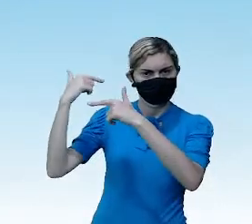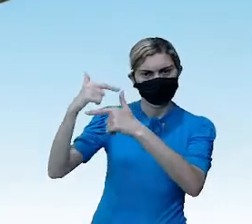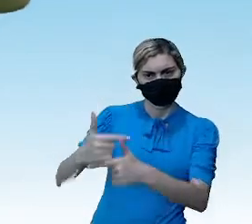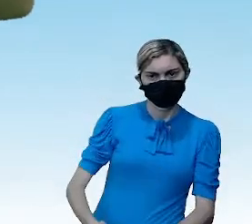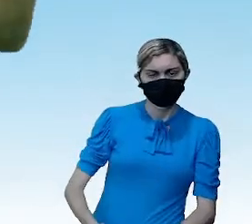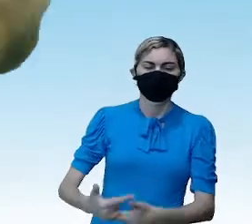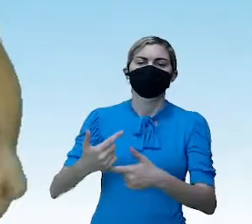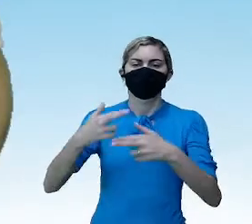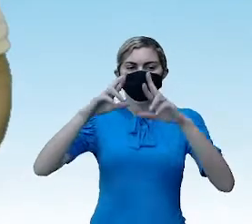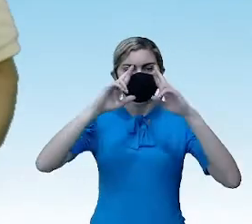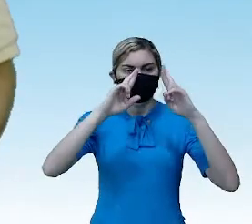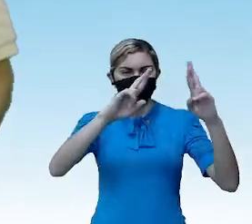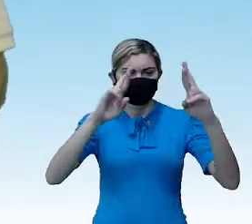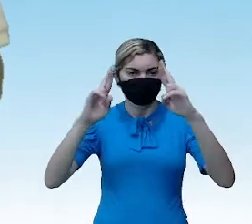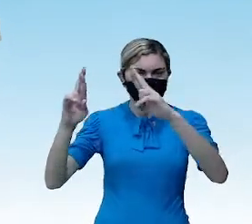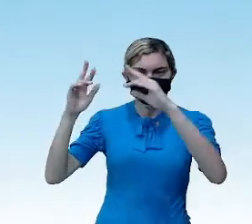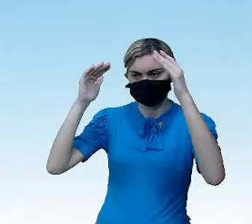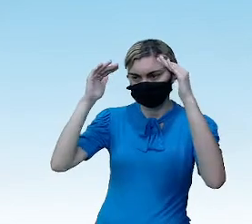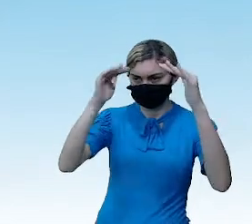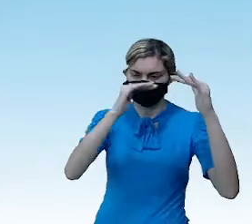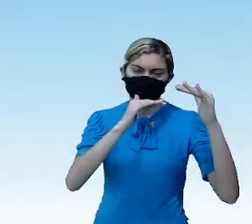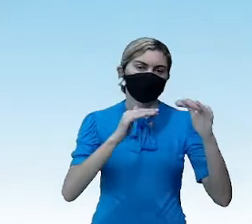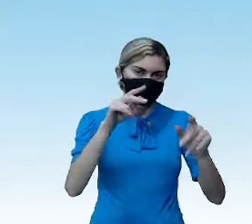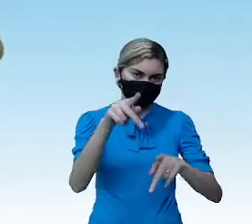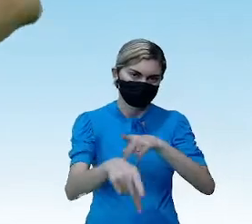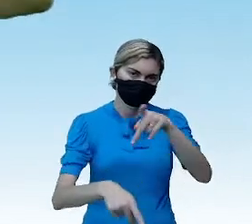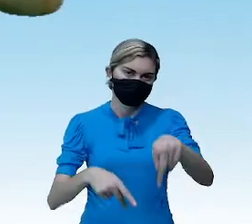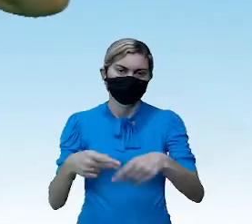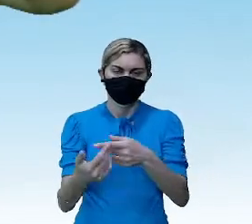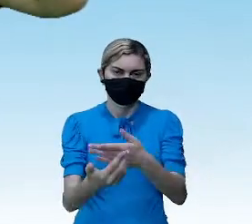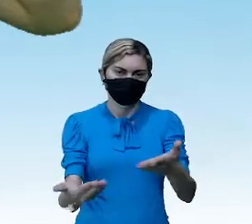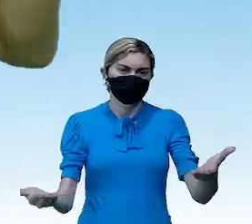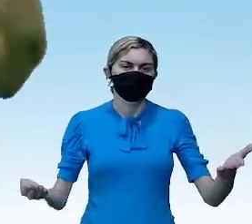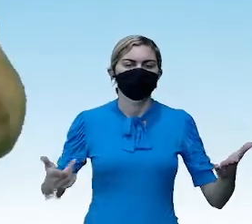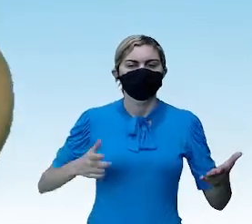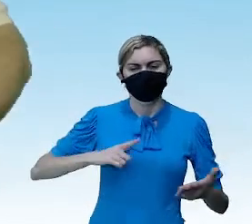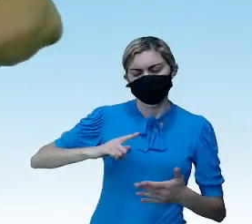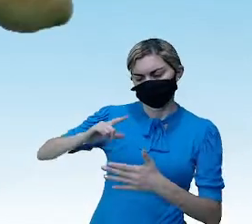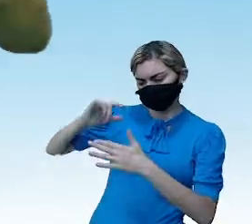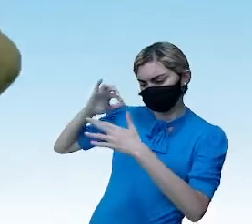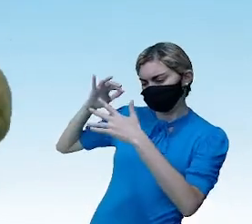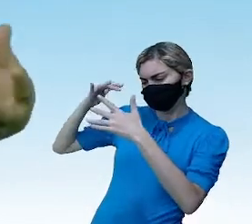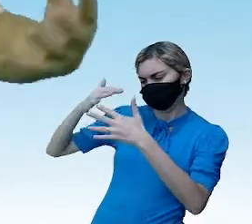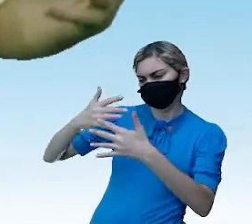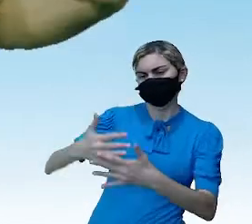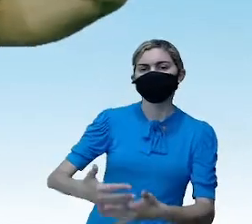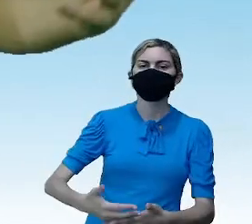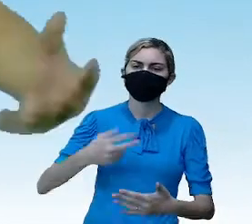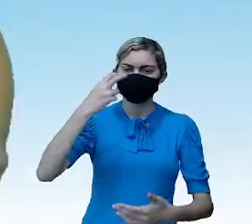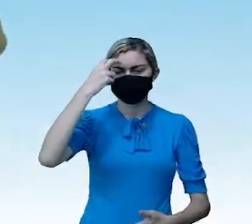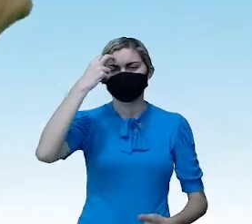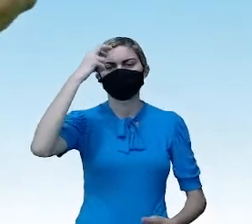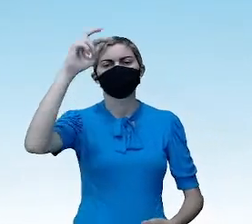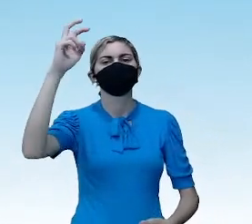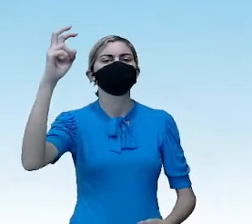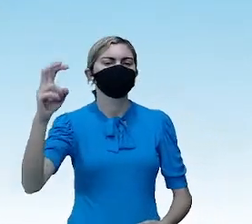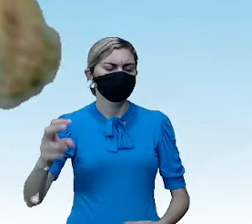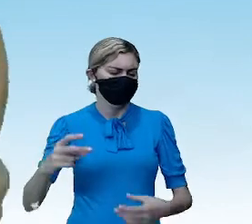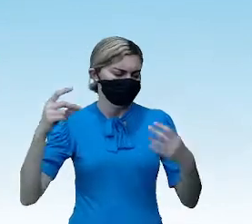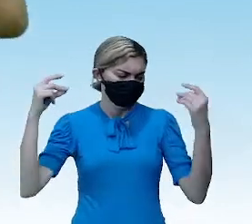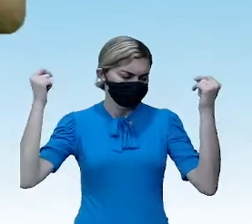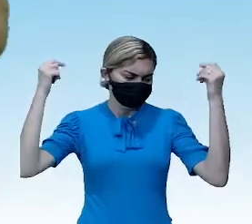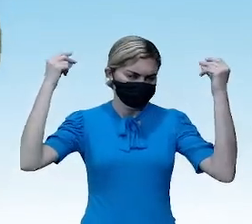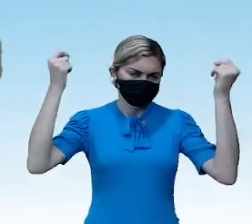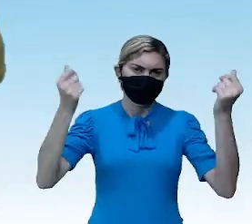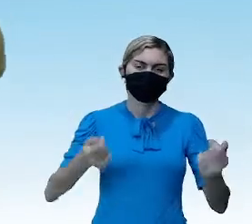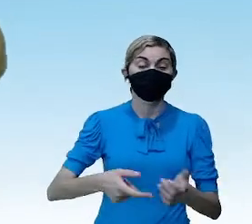questão do respeito a esses povos que têm uma longa cultura de muito tempo,